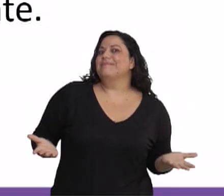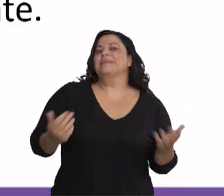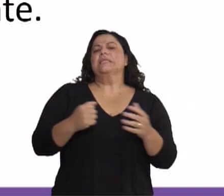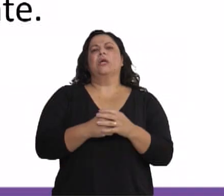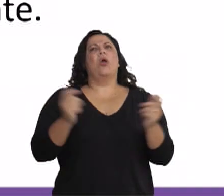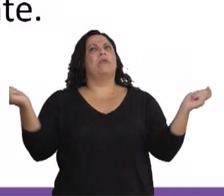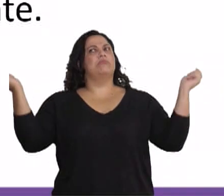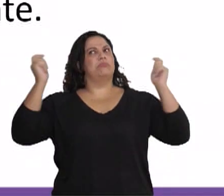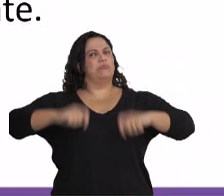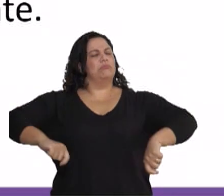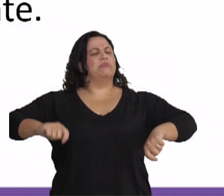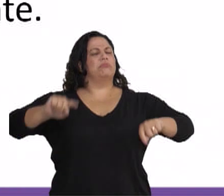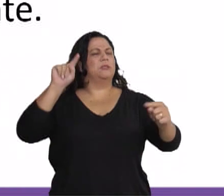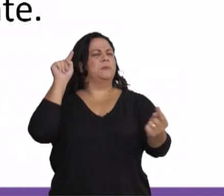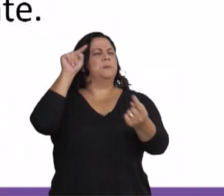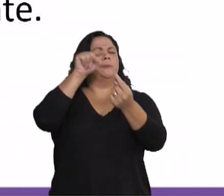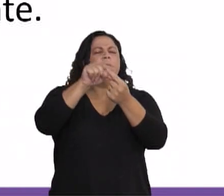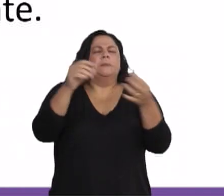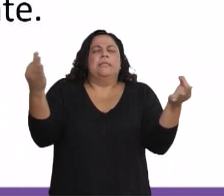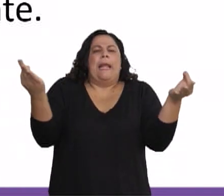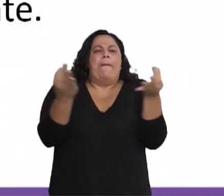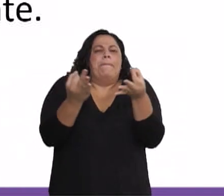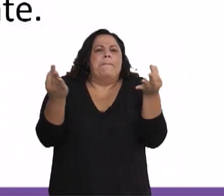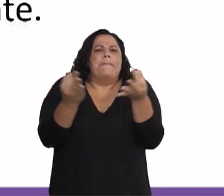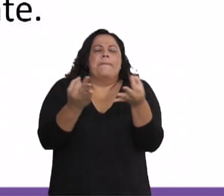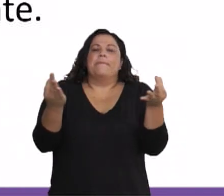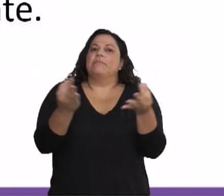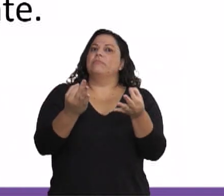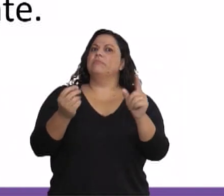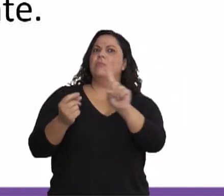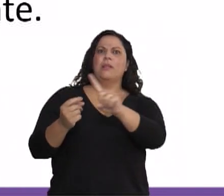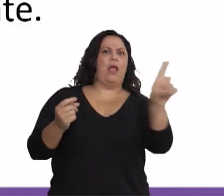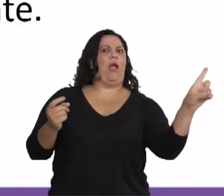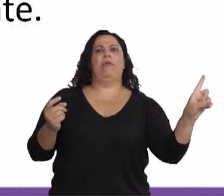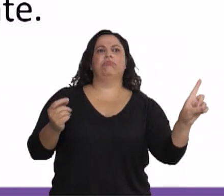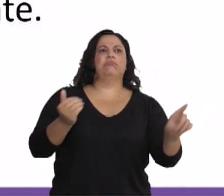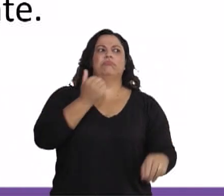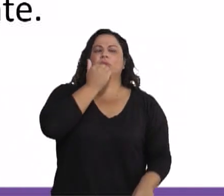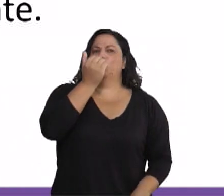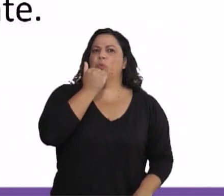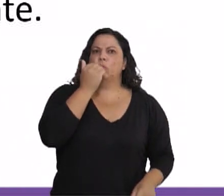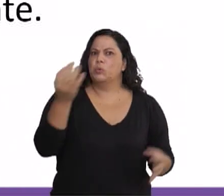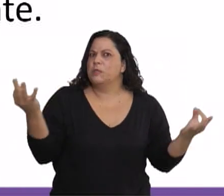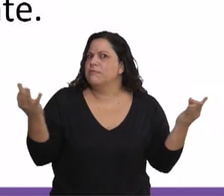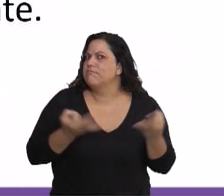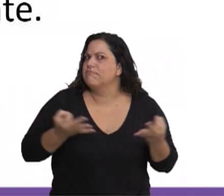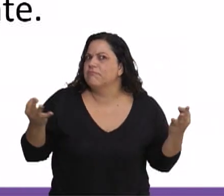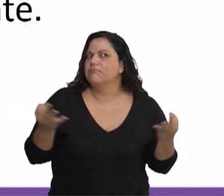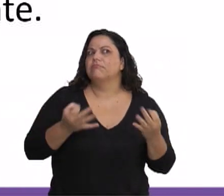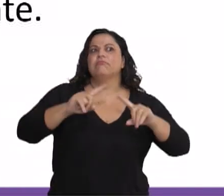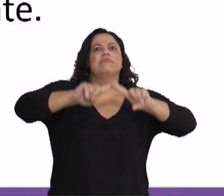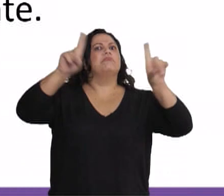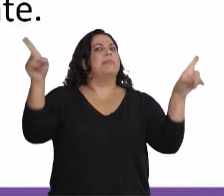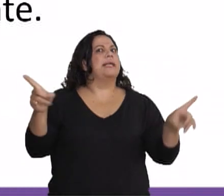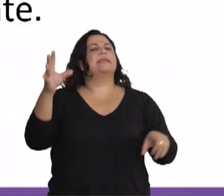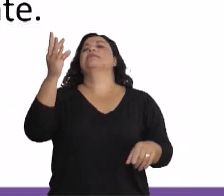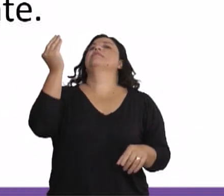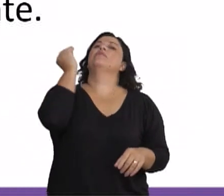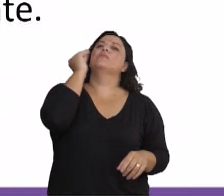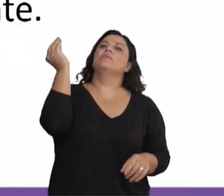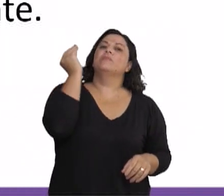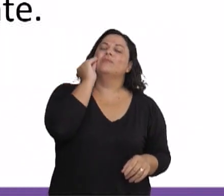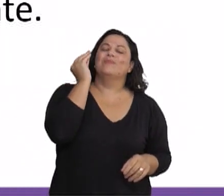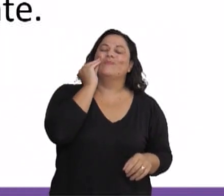definir como um isolante perfeito? Não, a gente não consegue ter um isolante perfeito, mas a gente vai tentar deixar da